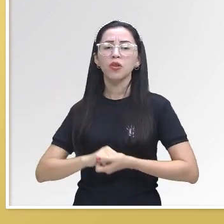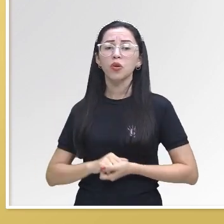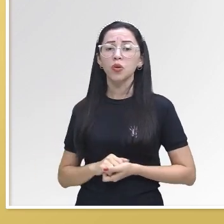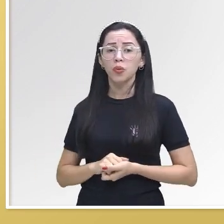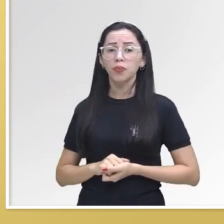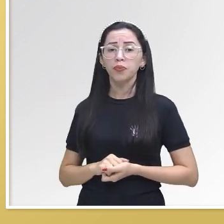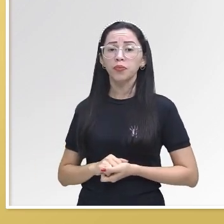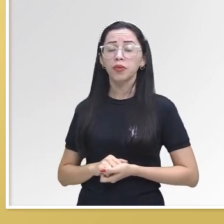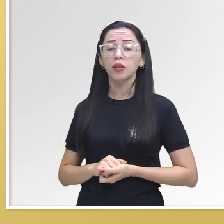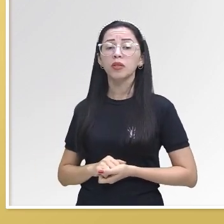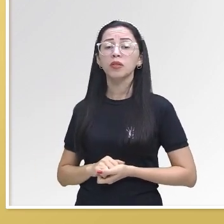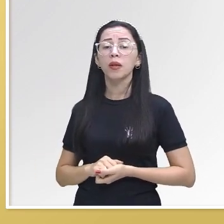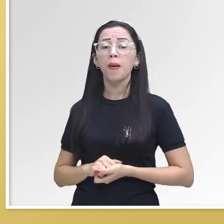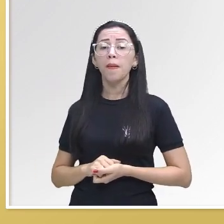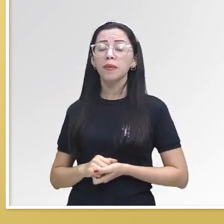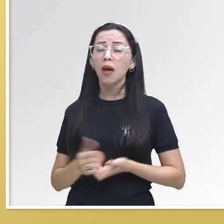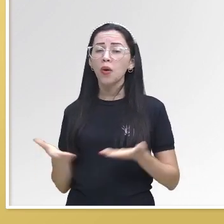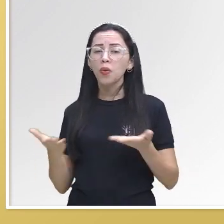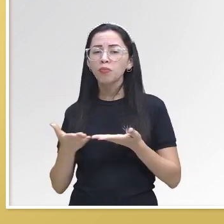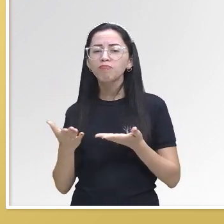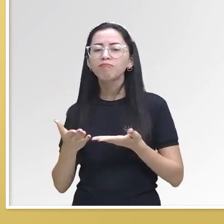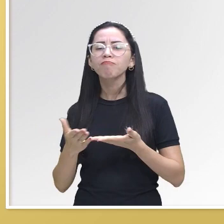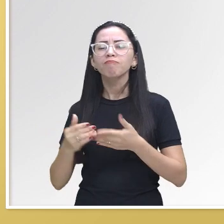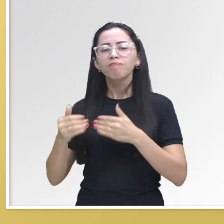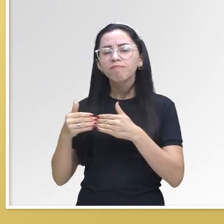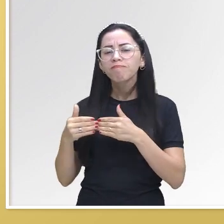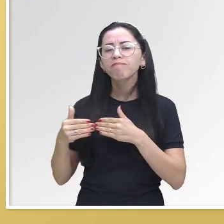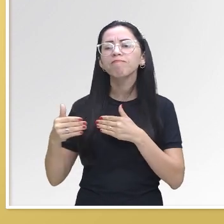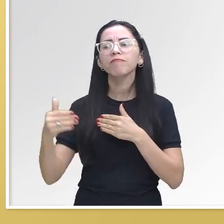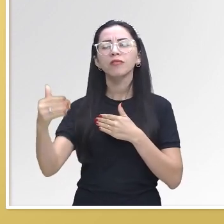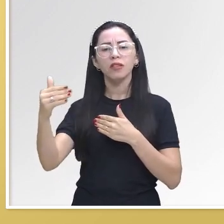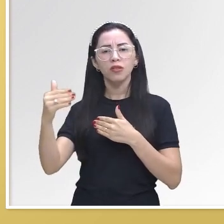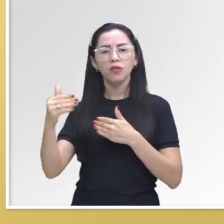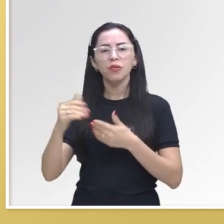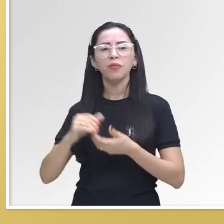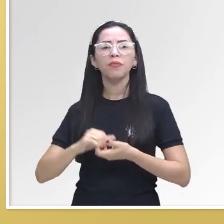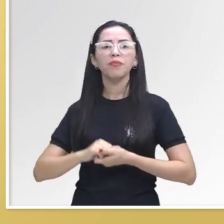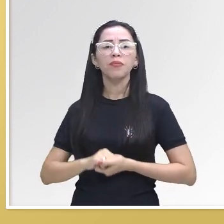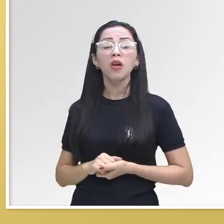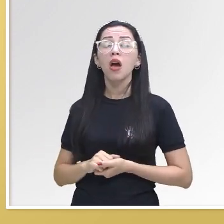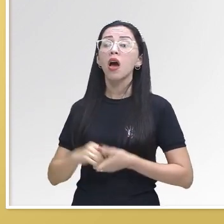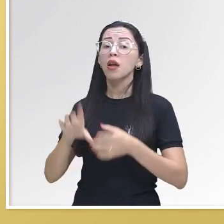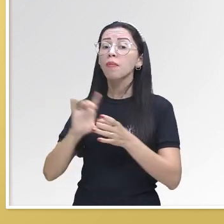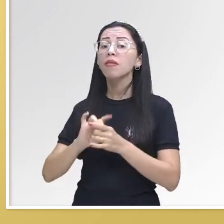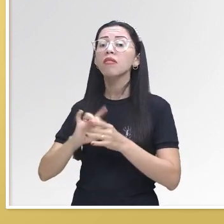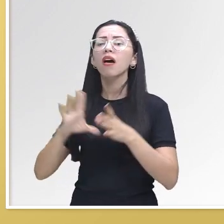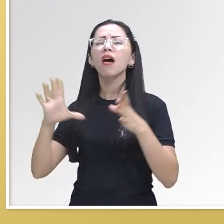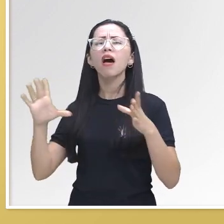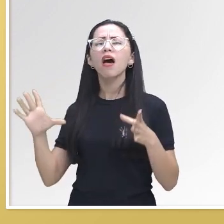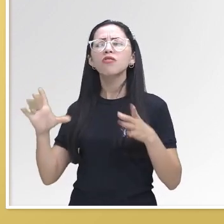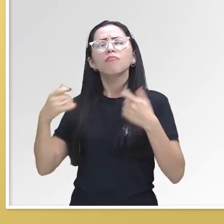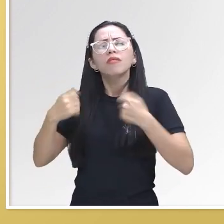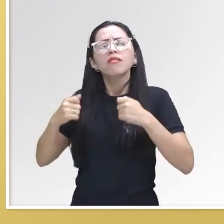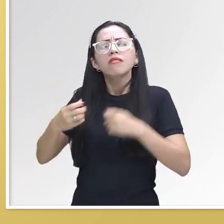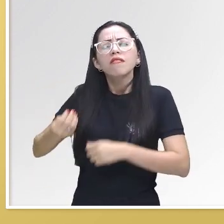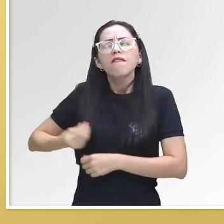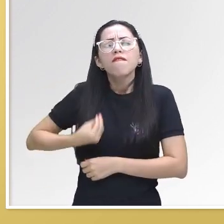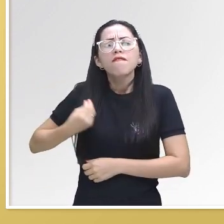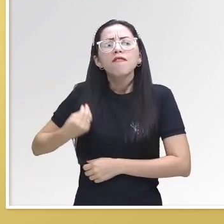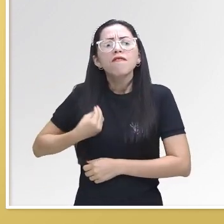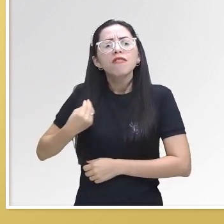do pântano enganoso das bocas, a partir deste instante. A liberdade será algo vivo